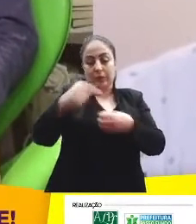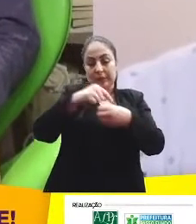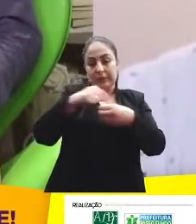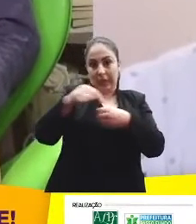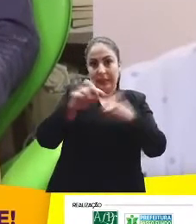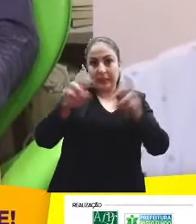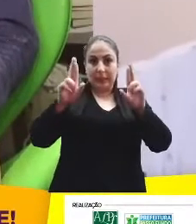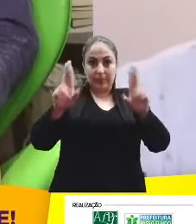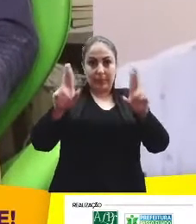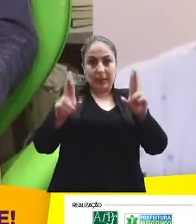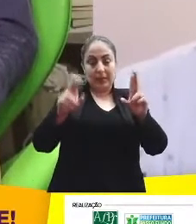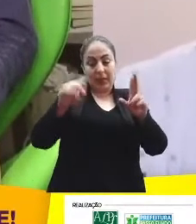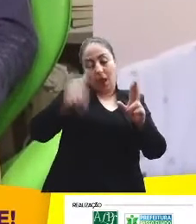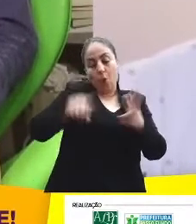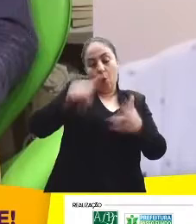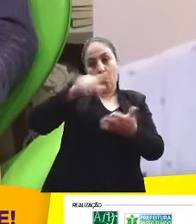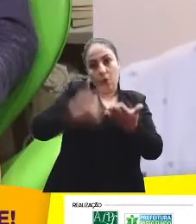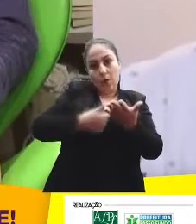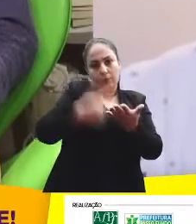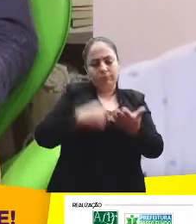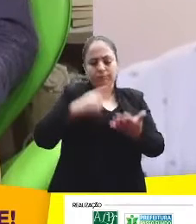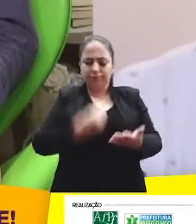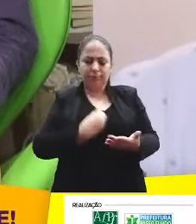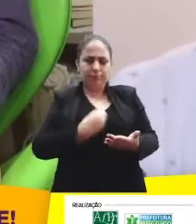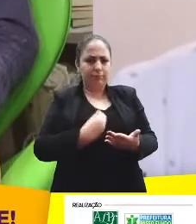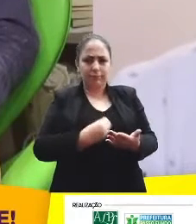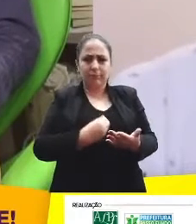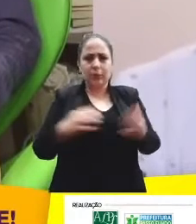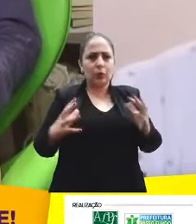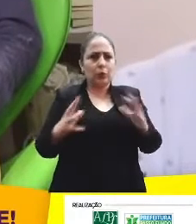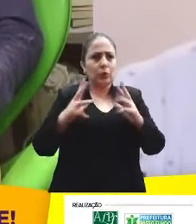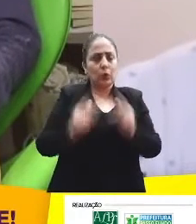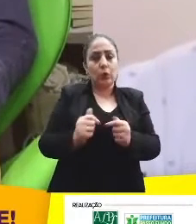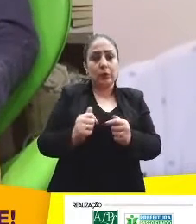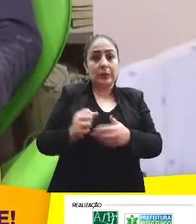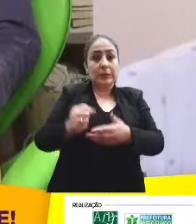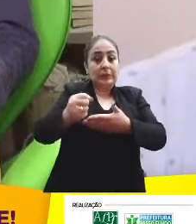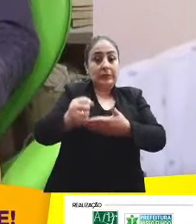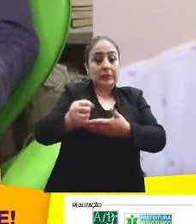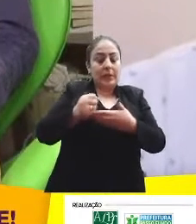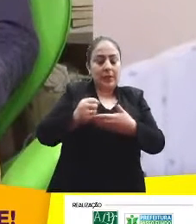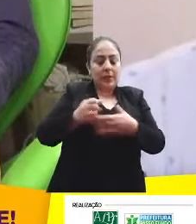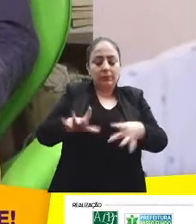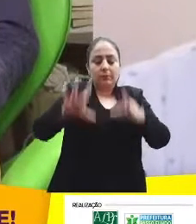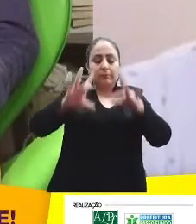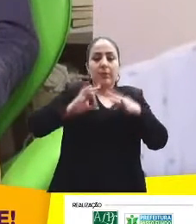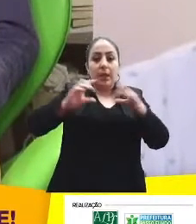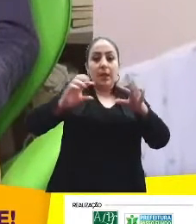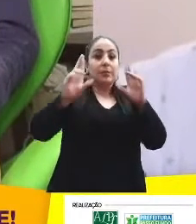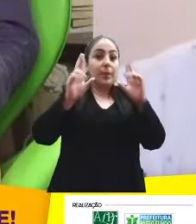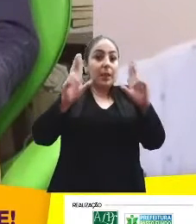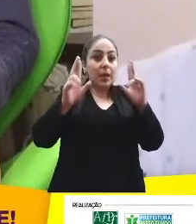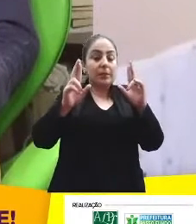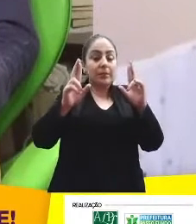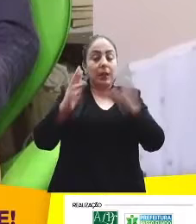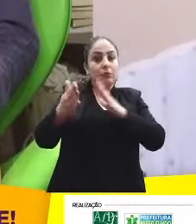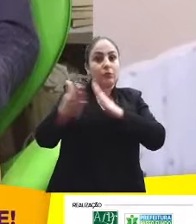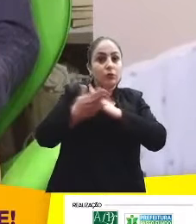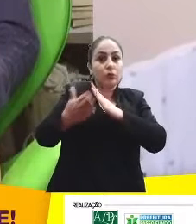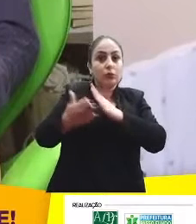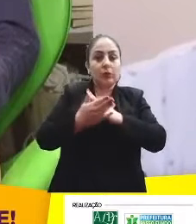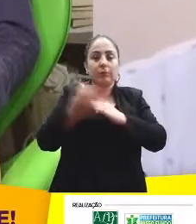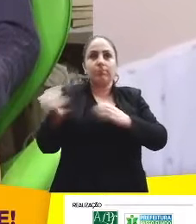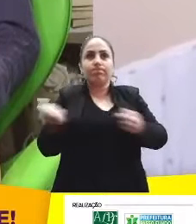um livro que tem exatamente por missão trazer esperança, trazer consolo, trazer renovação